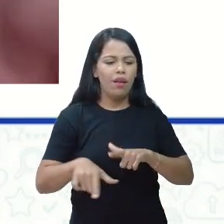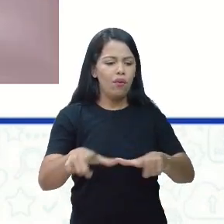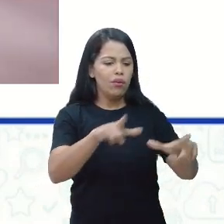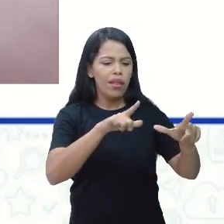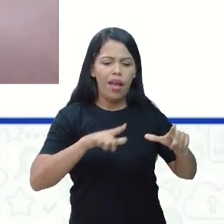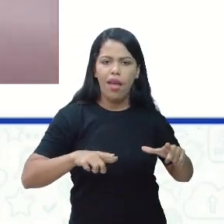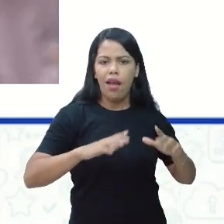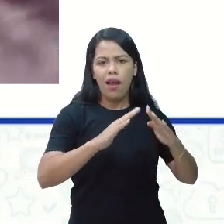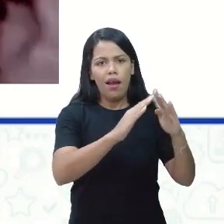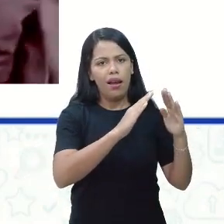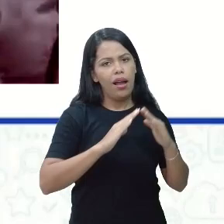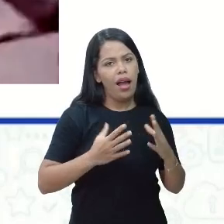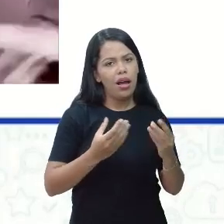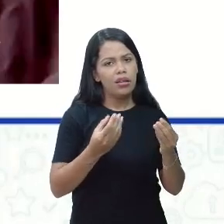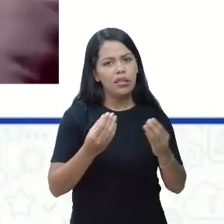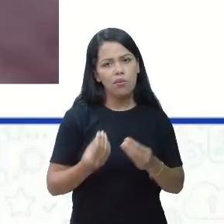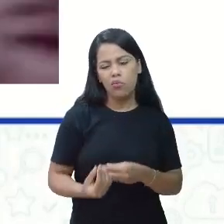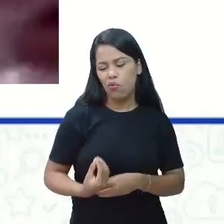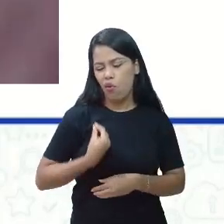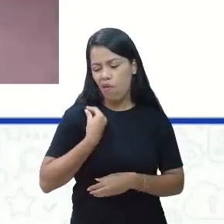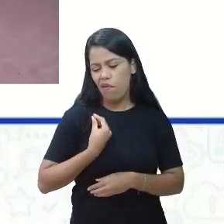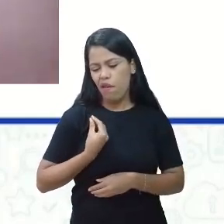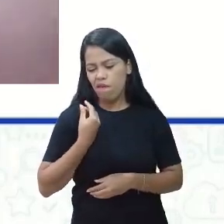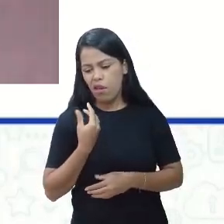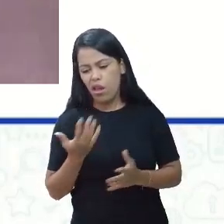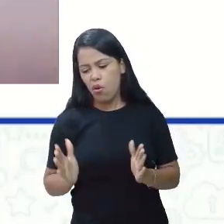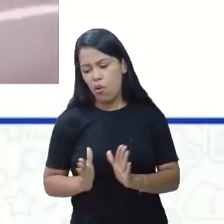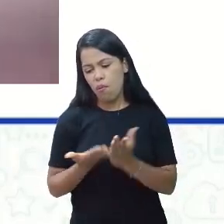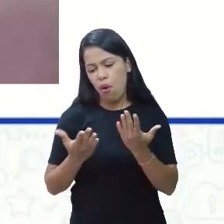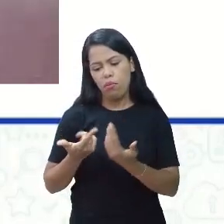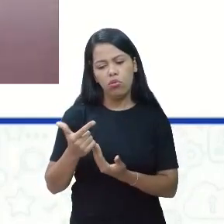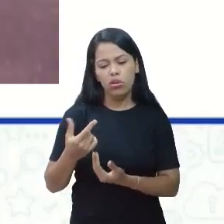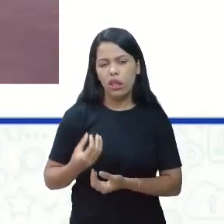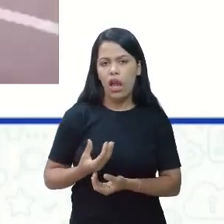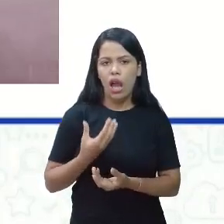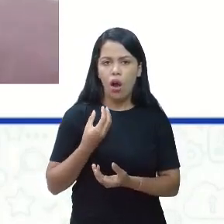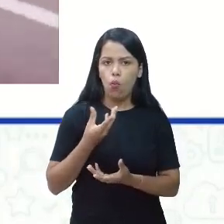mercê, às vezes nos grandes centros, sem muitas condições de vida.